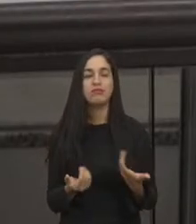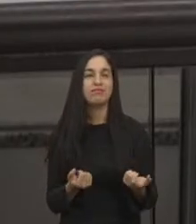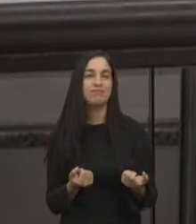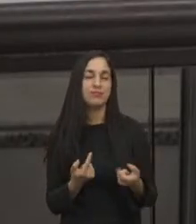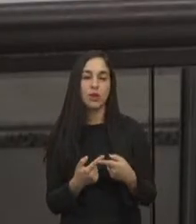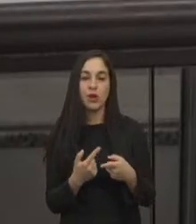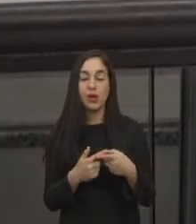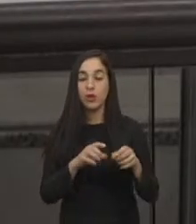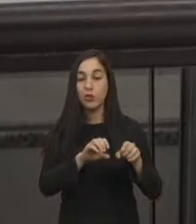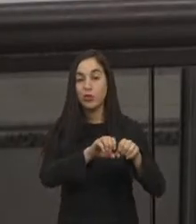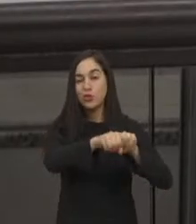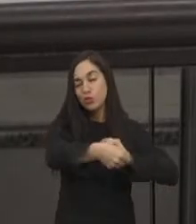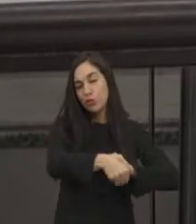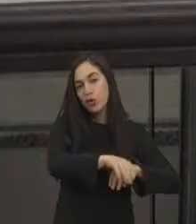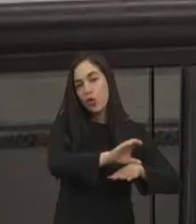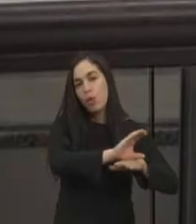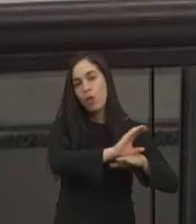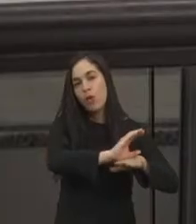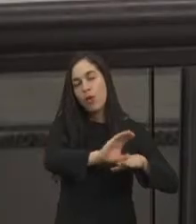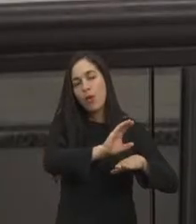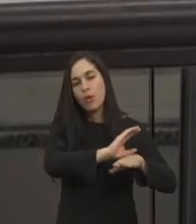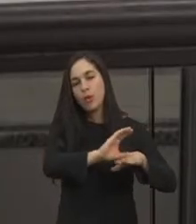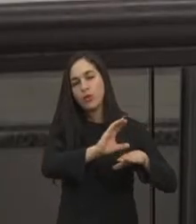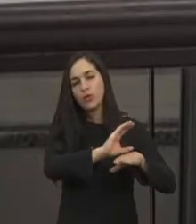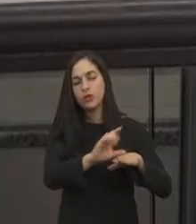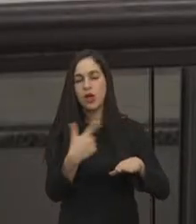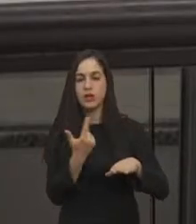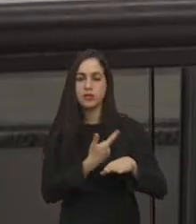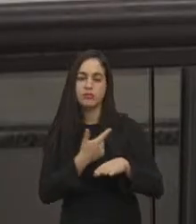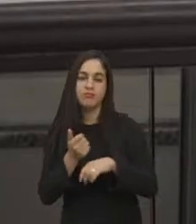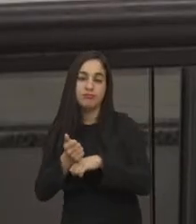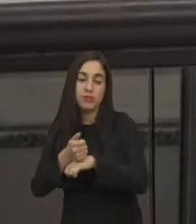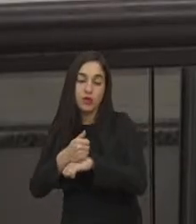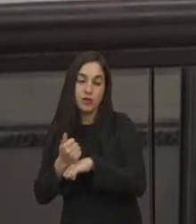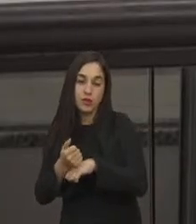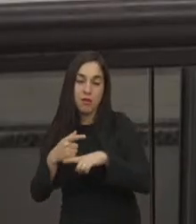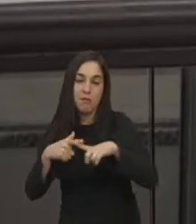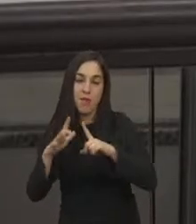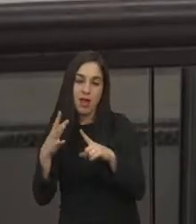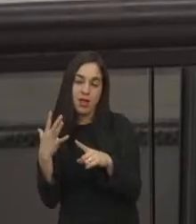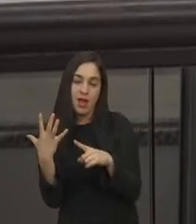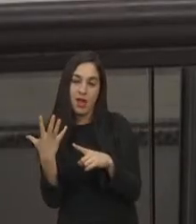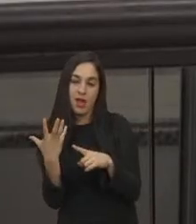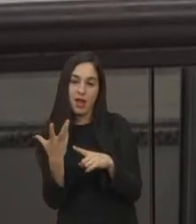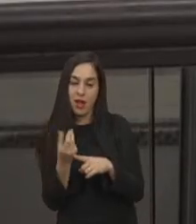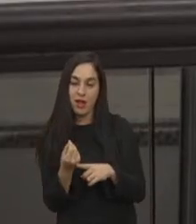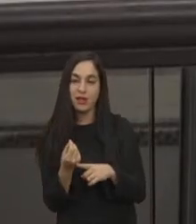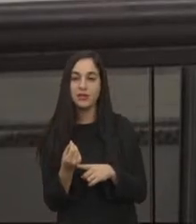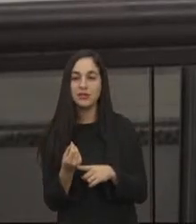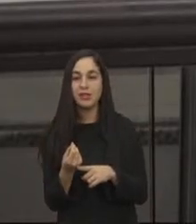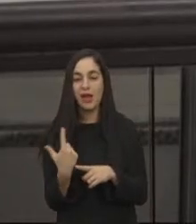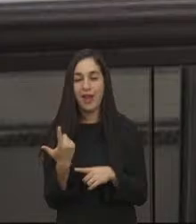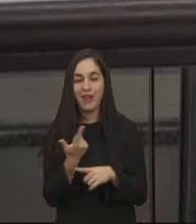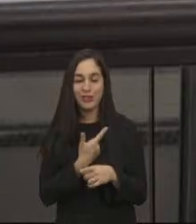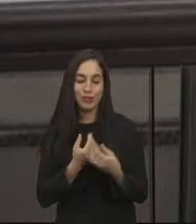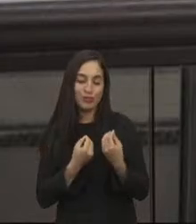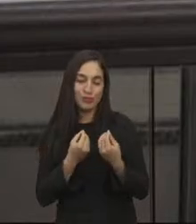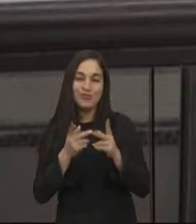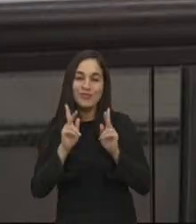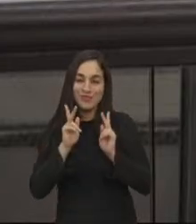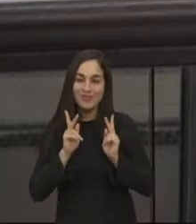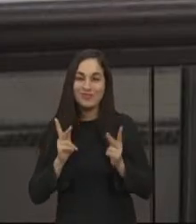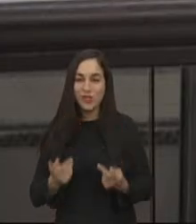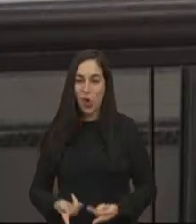diploma, o curso, ele nos forma como profissionais, a arte nos forma como pessoas, né? Então,